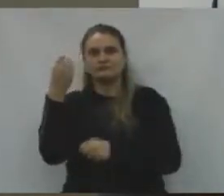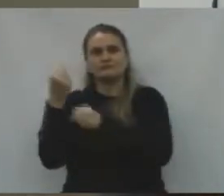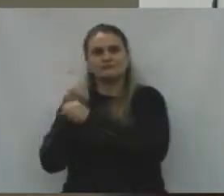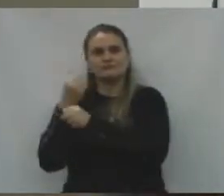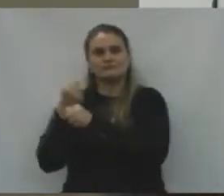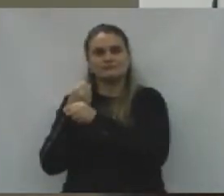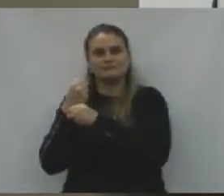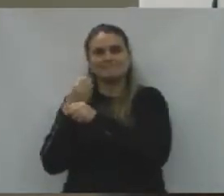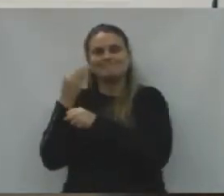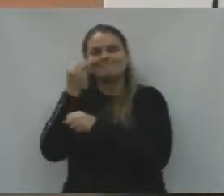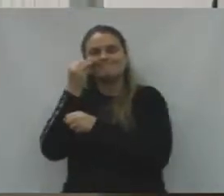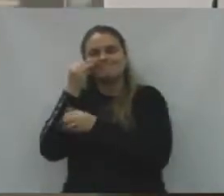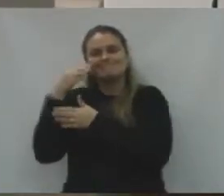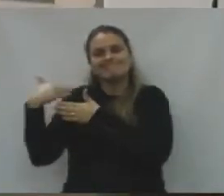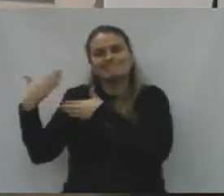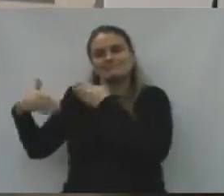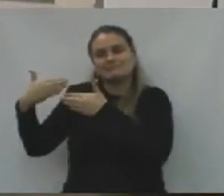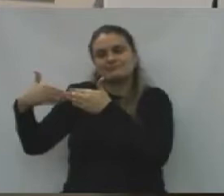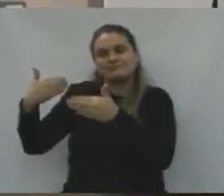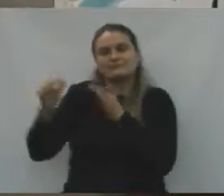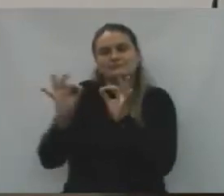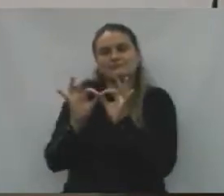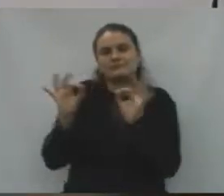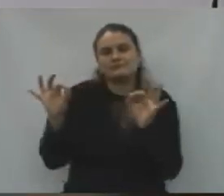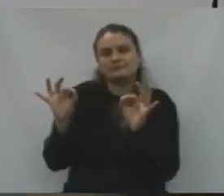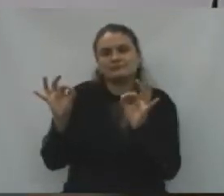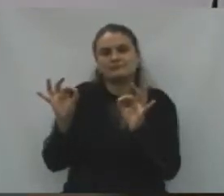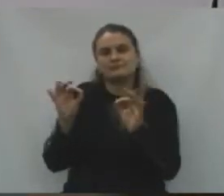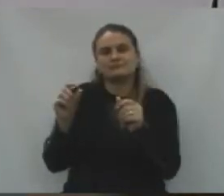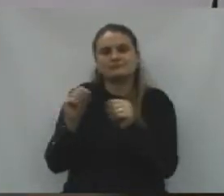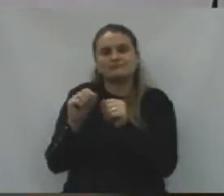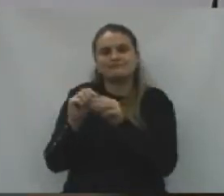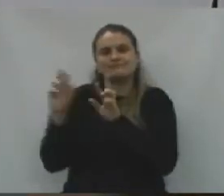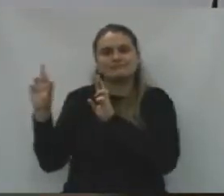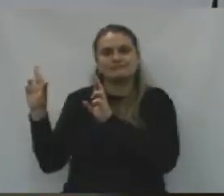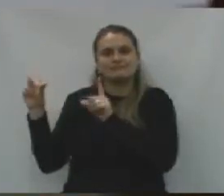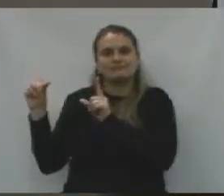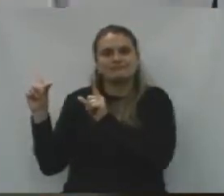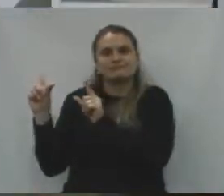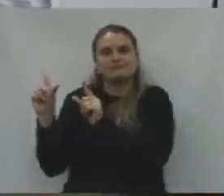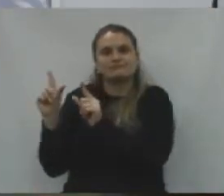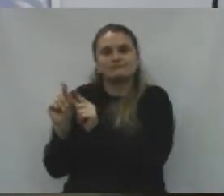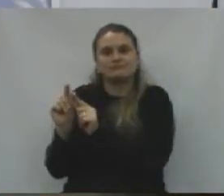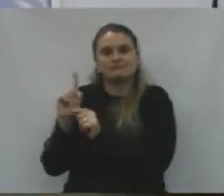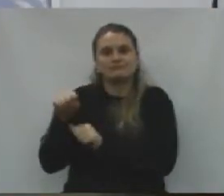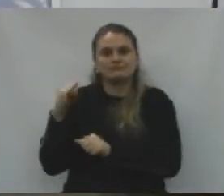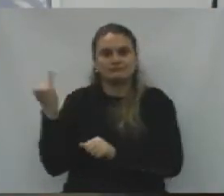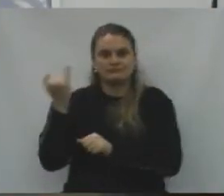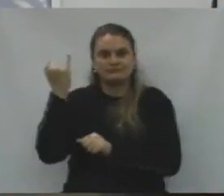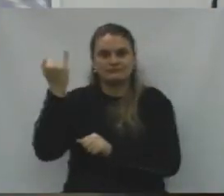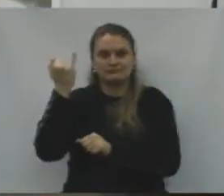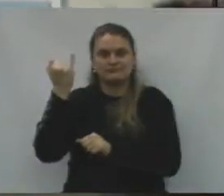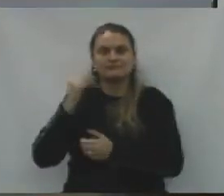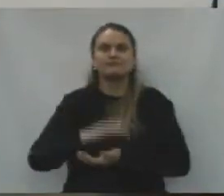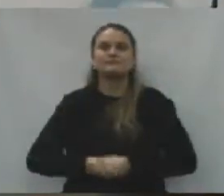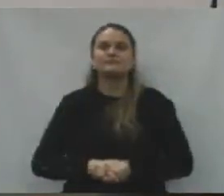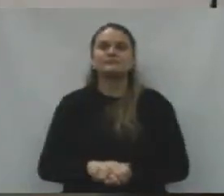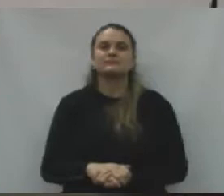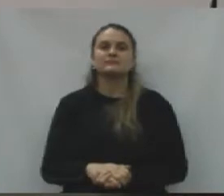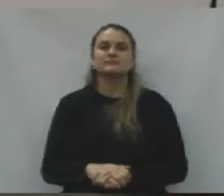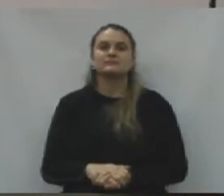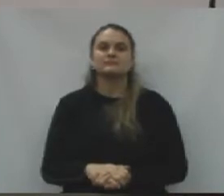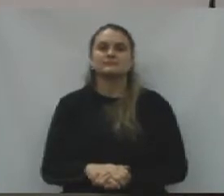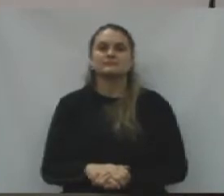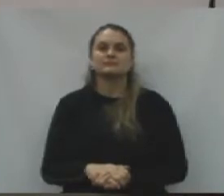anos tentados de forma simples aqui num resumo, mas esse é importante, né? Me